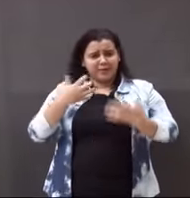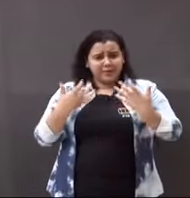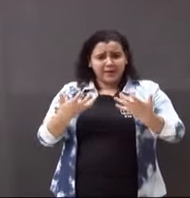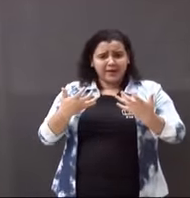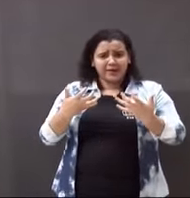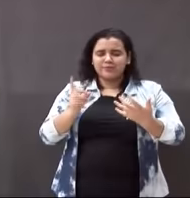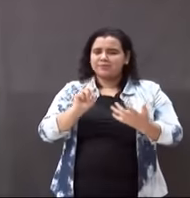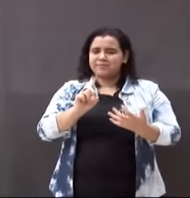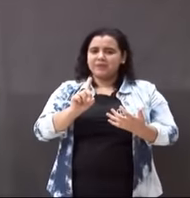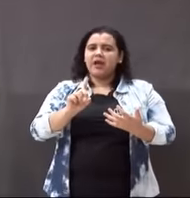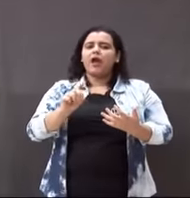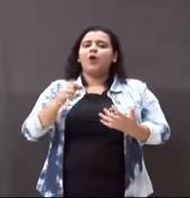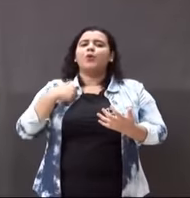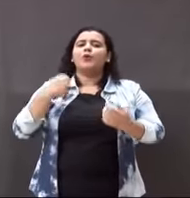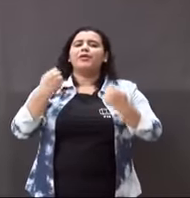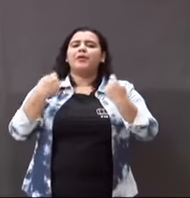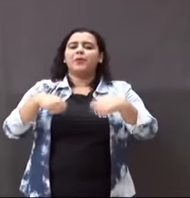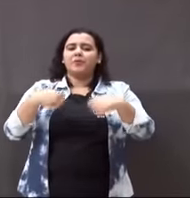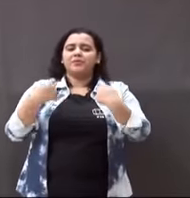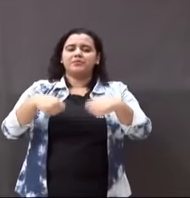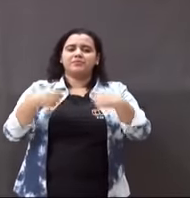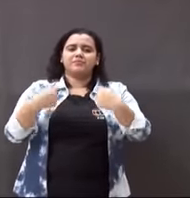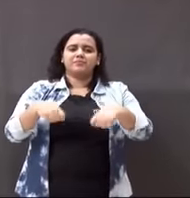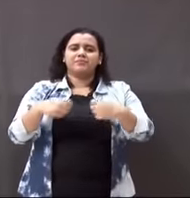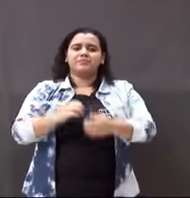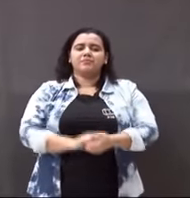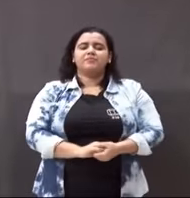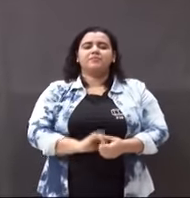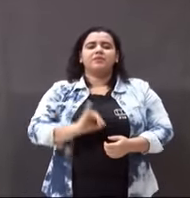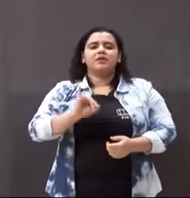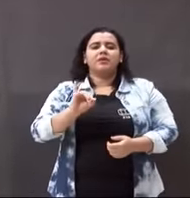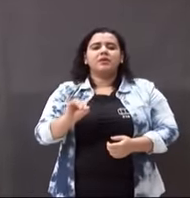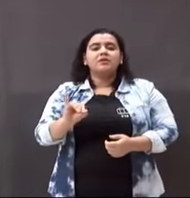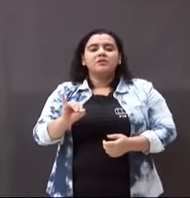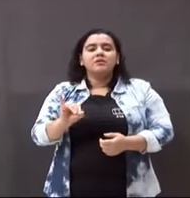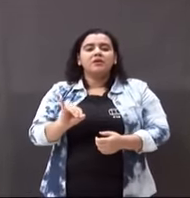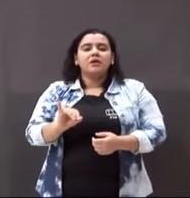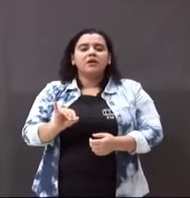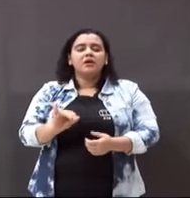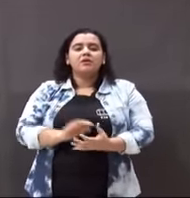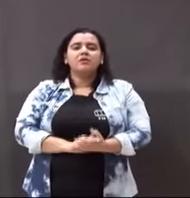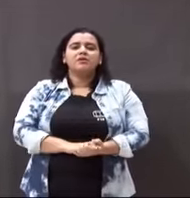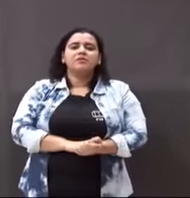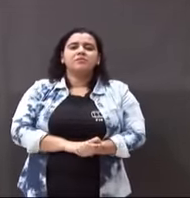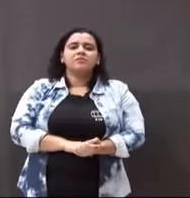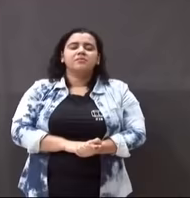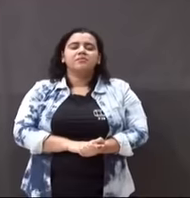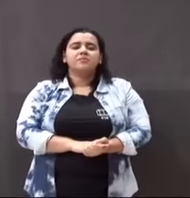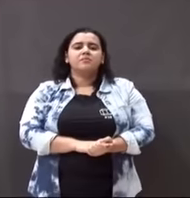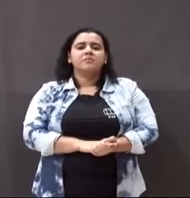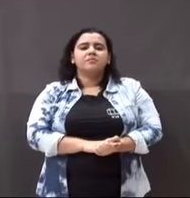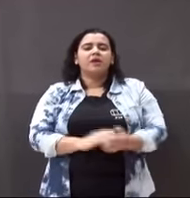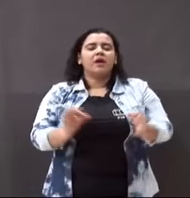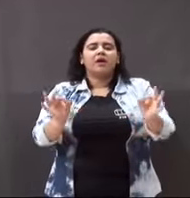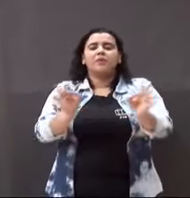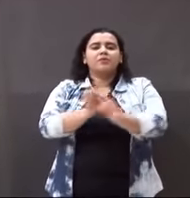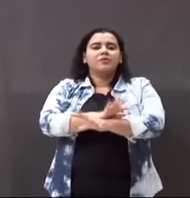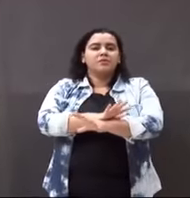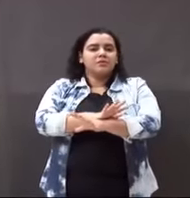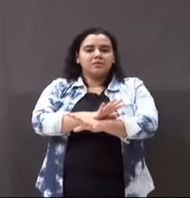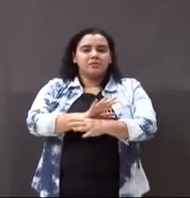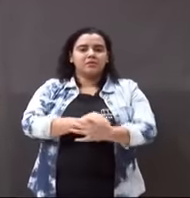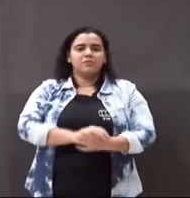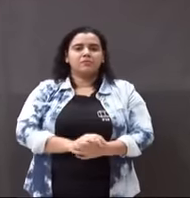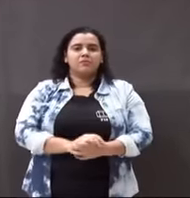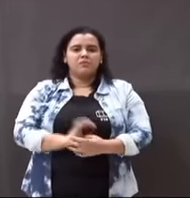o que eu preciso. Mas o que eu preciso. Diga comigo bem alto. Diga se acabou. Acabou. O tempo. O tempo. De apenas. De